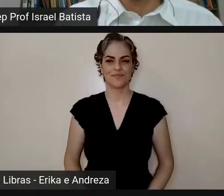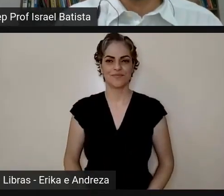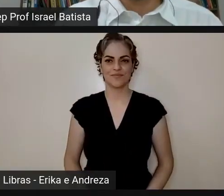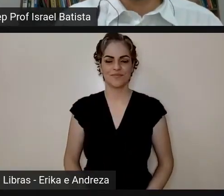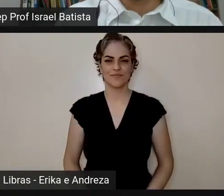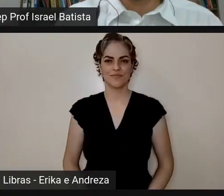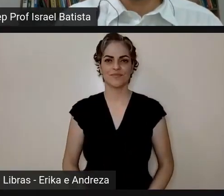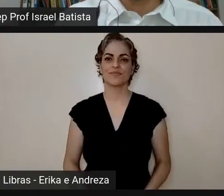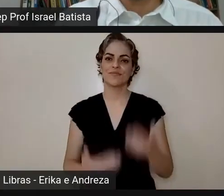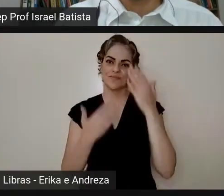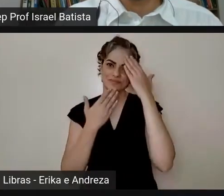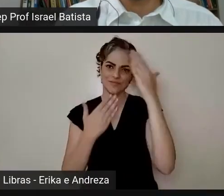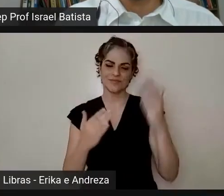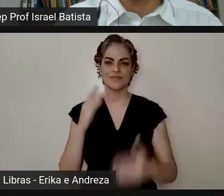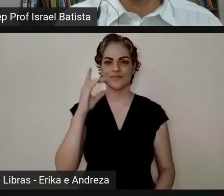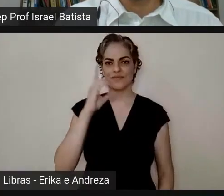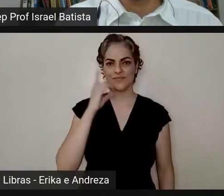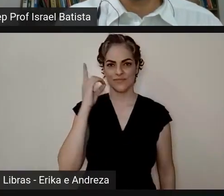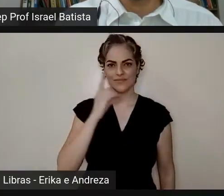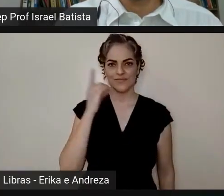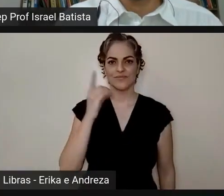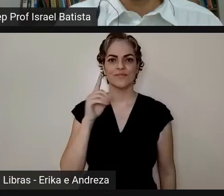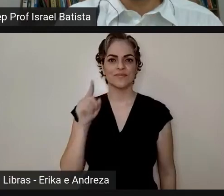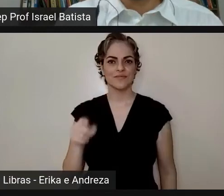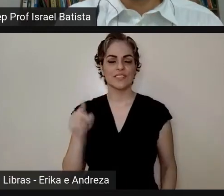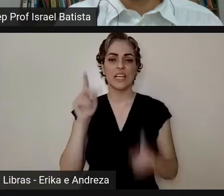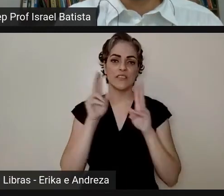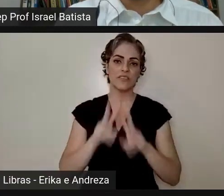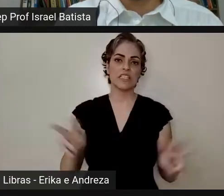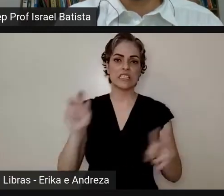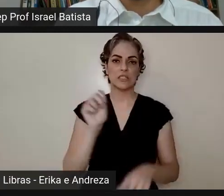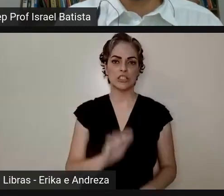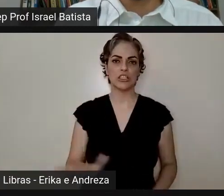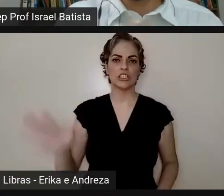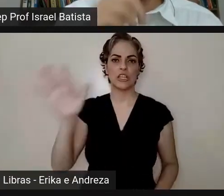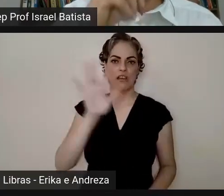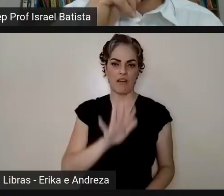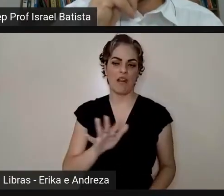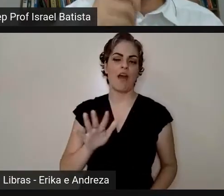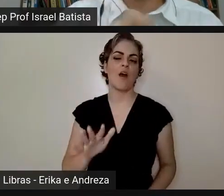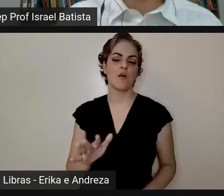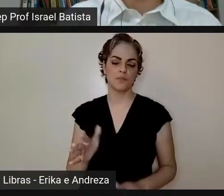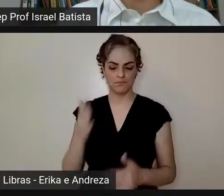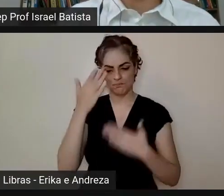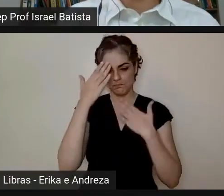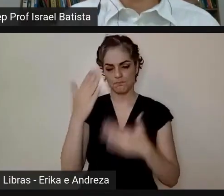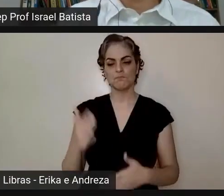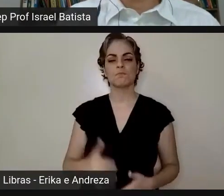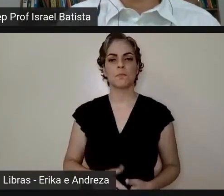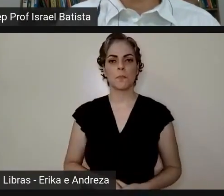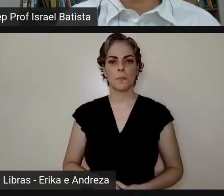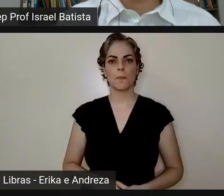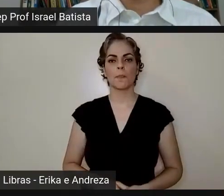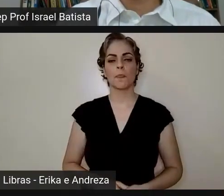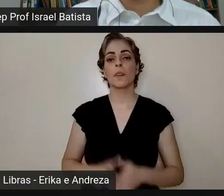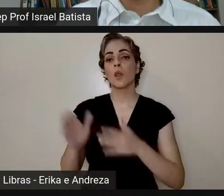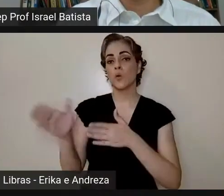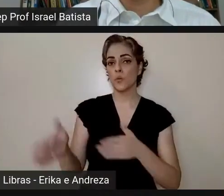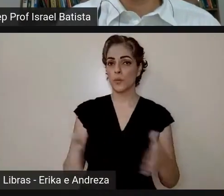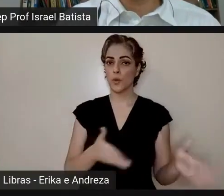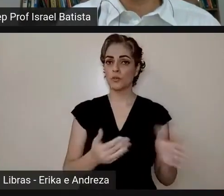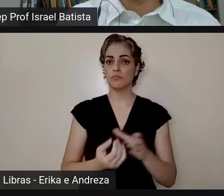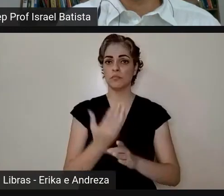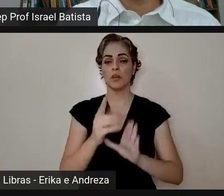Obrigada, deputado Thiago Vitrô, pela sua visão geral da PEC 32. Repito que a beleza do processo legislativo, em grande parte, é